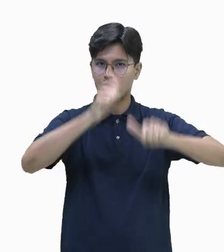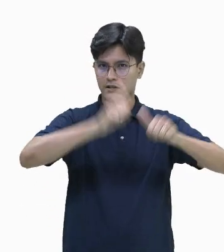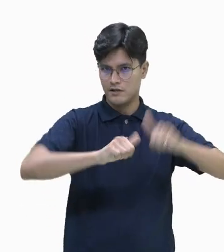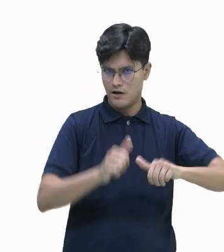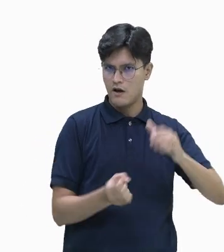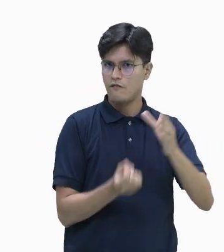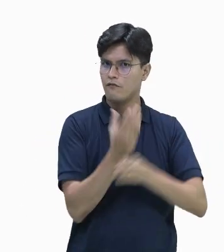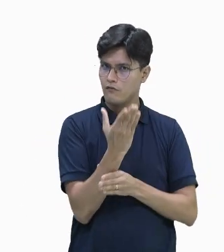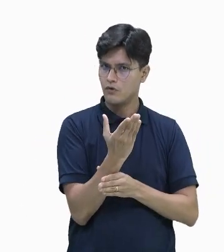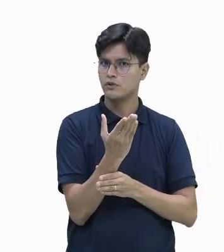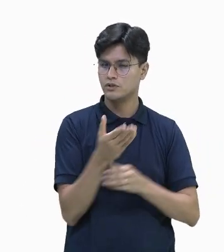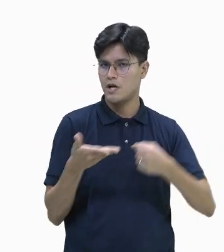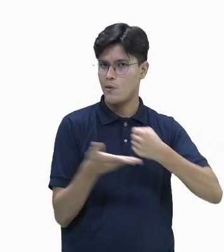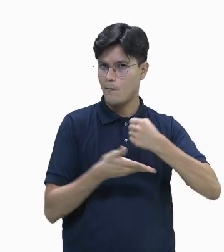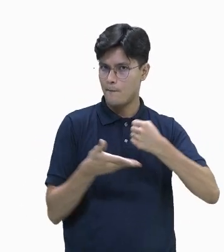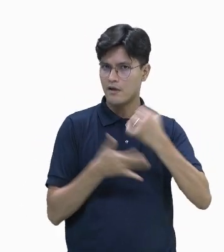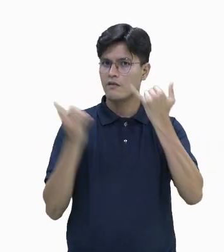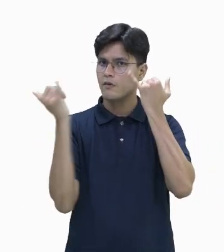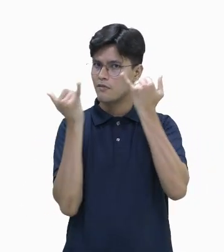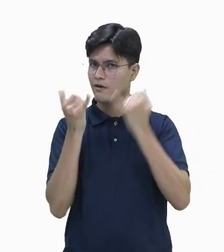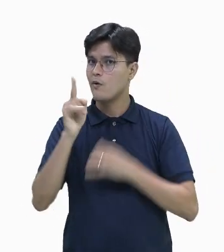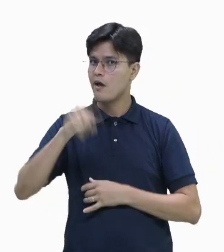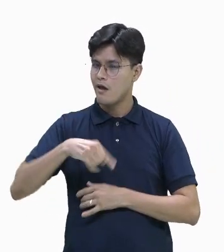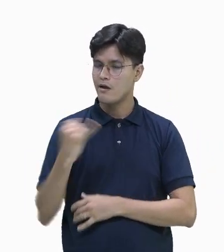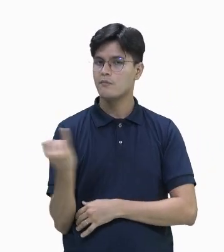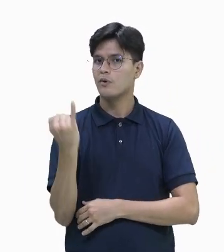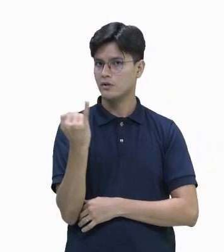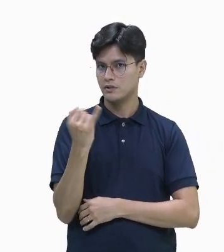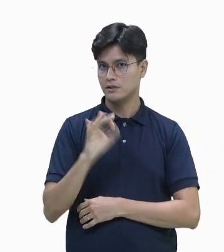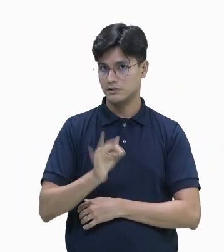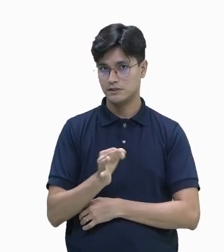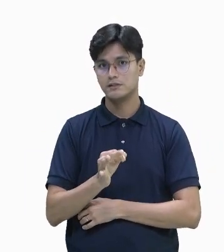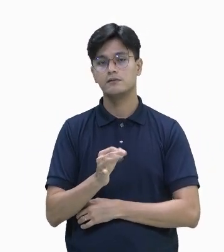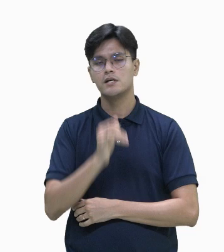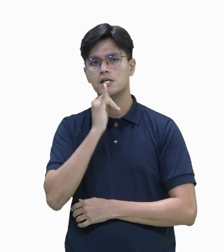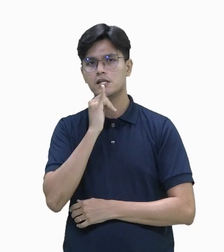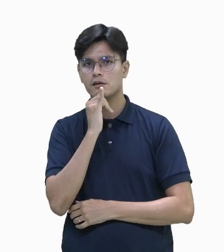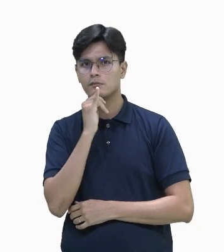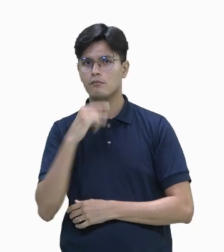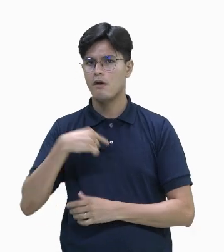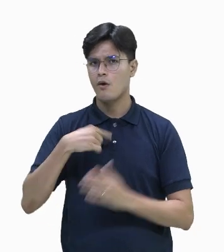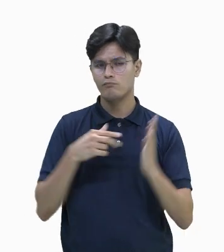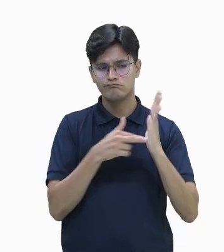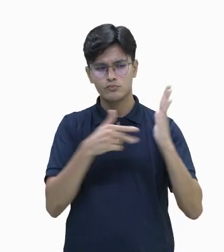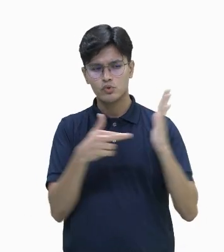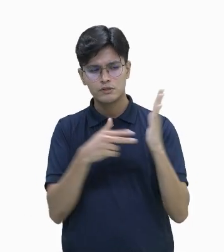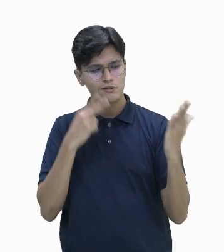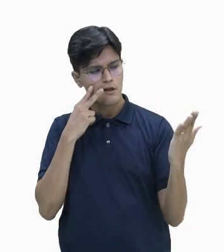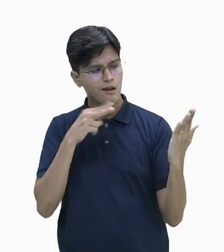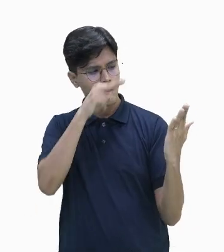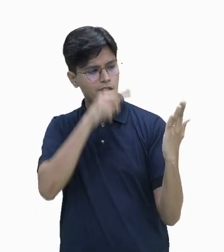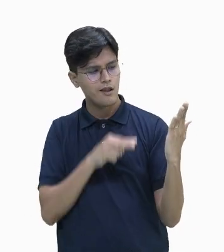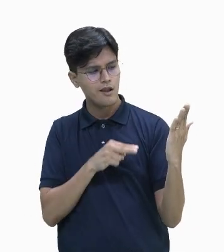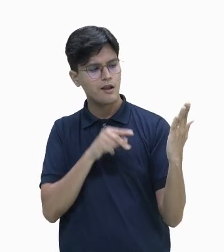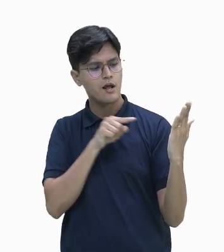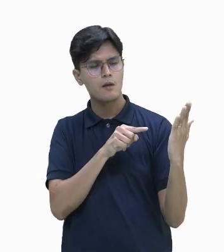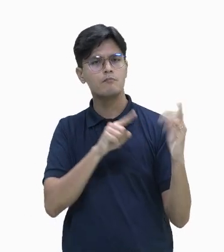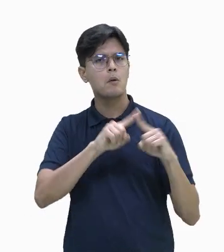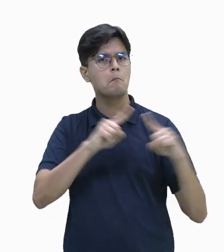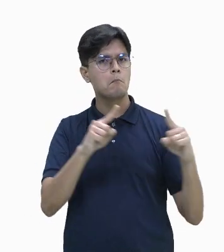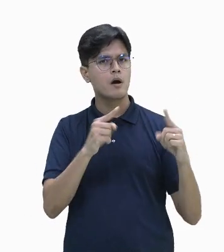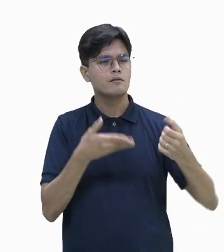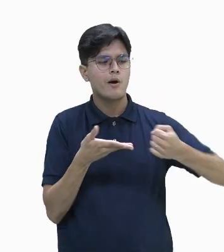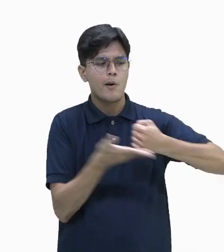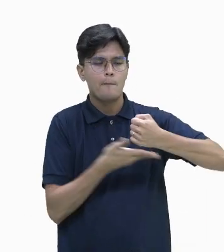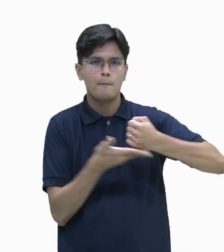informado, é de extrema necessidade. Então, eu li essa notícia. Qual foi o veículo de comunicação